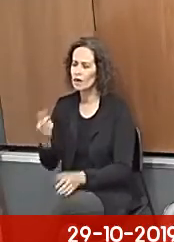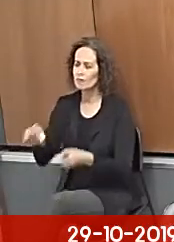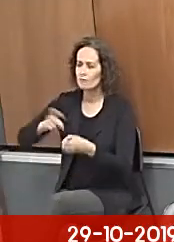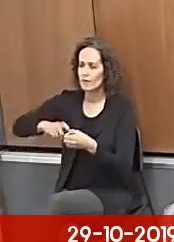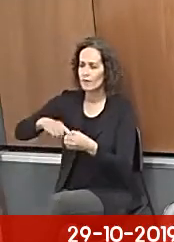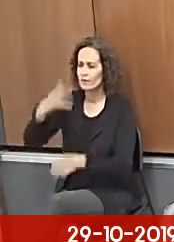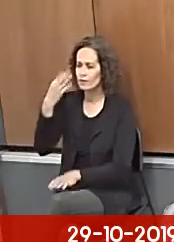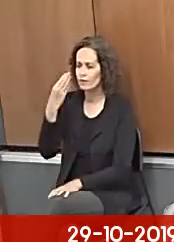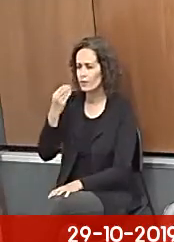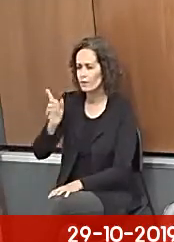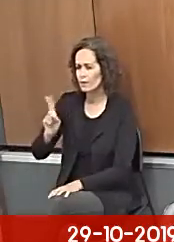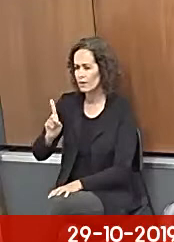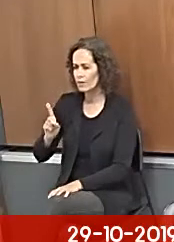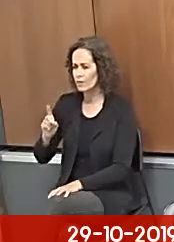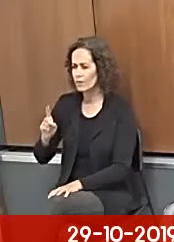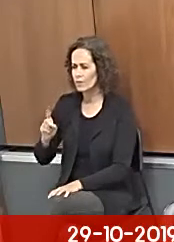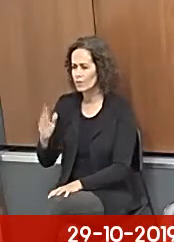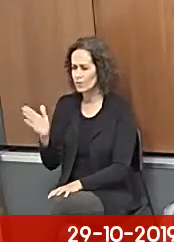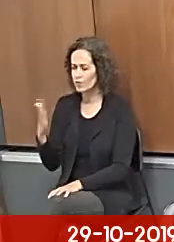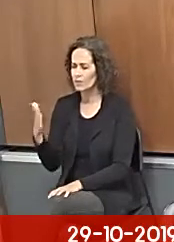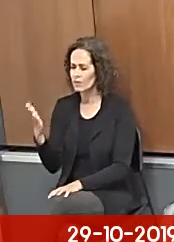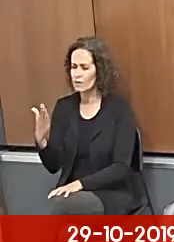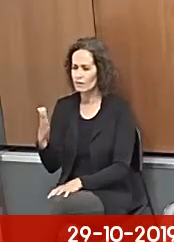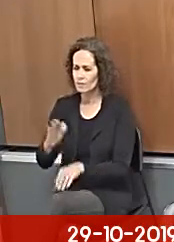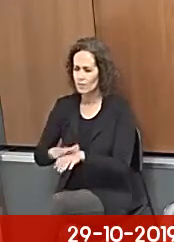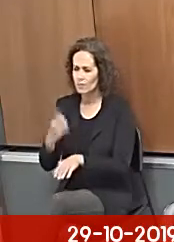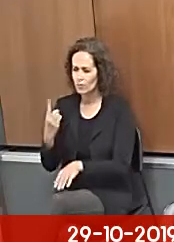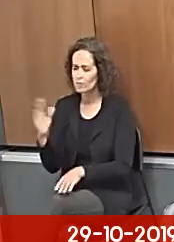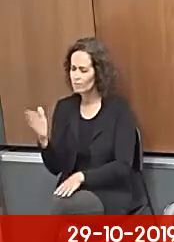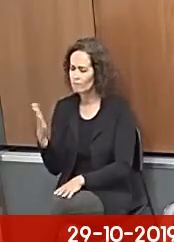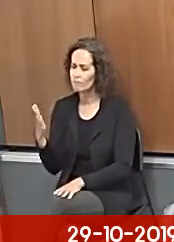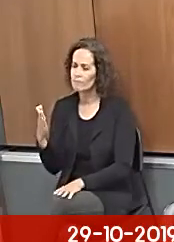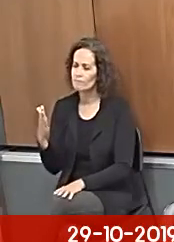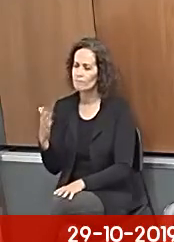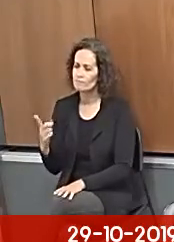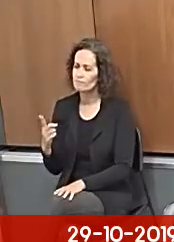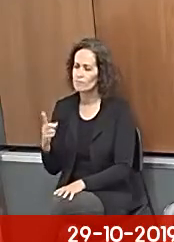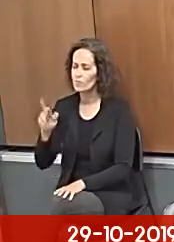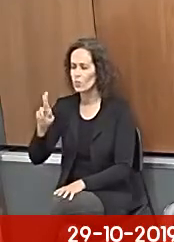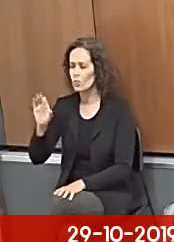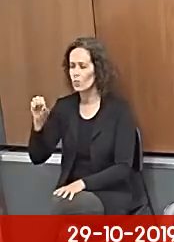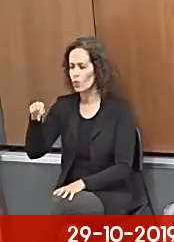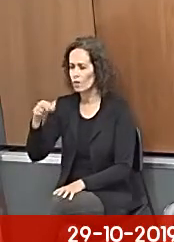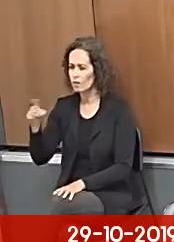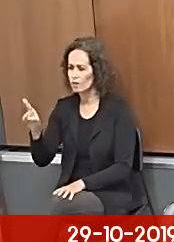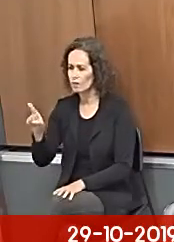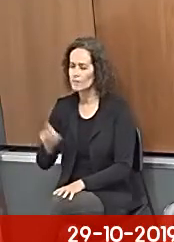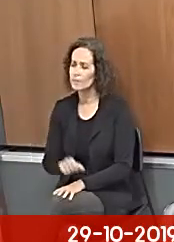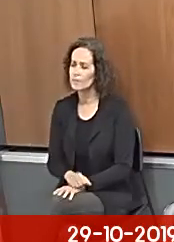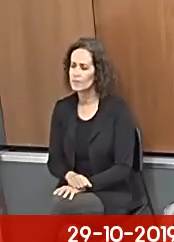gentileza. Não, não, pode passar para frente, por gentileza. Mais uma. É do Ronan.